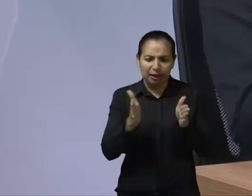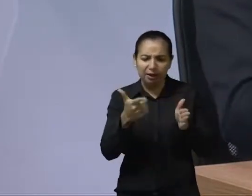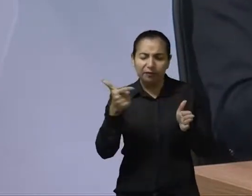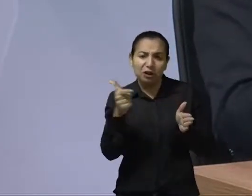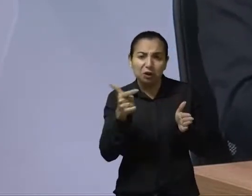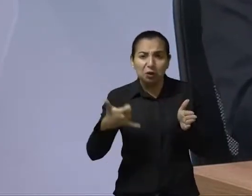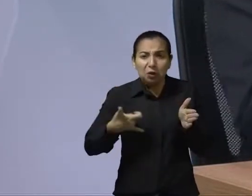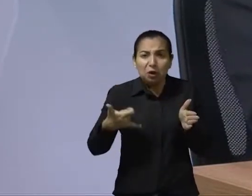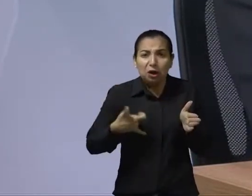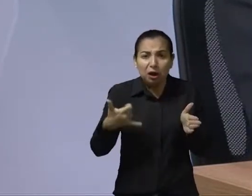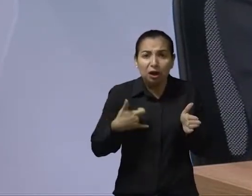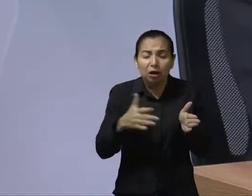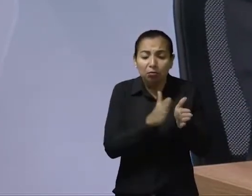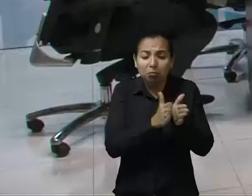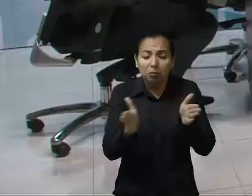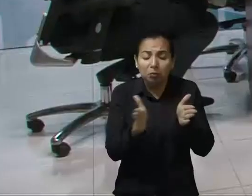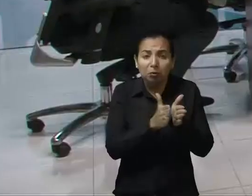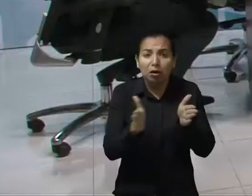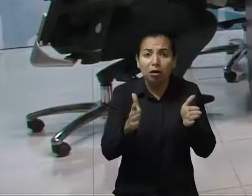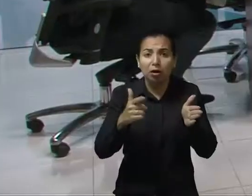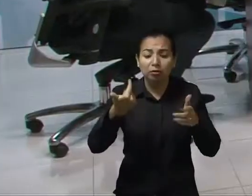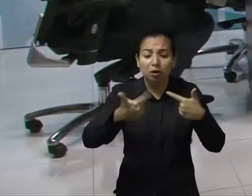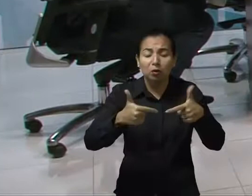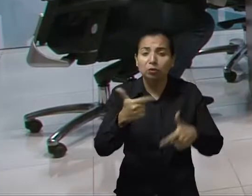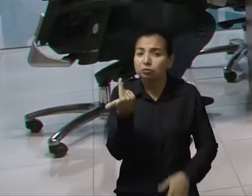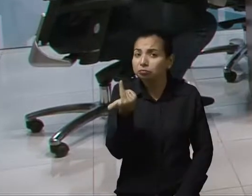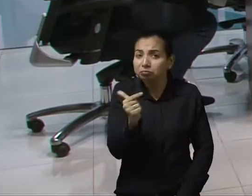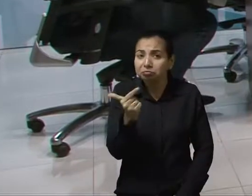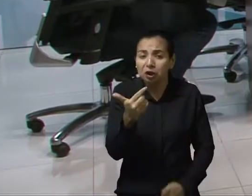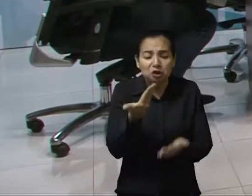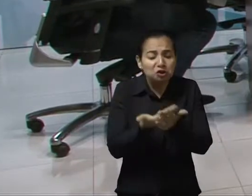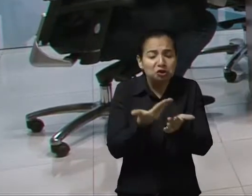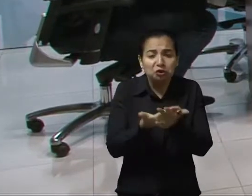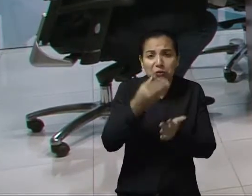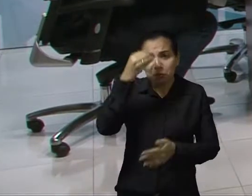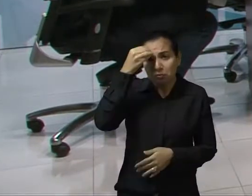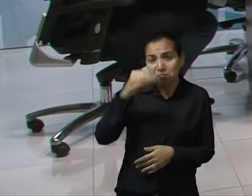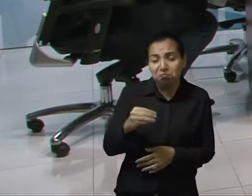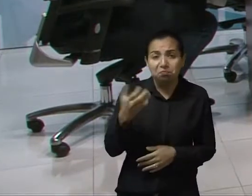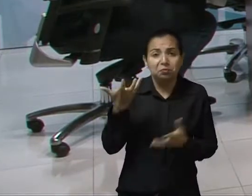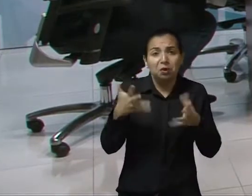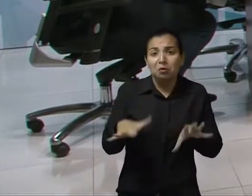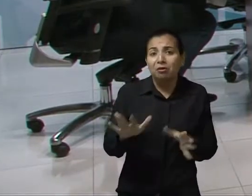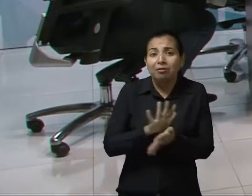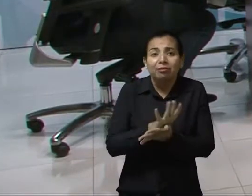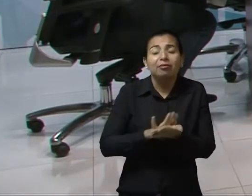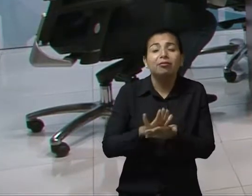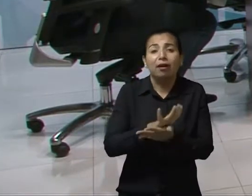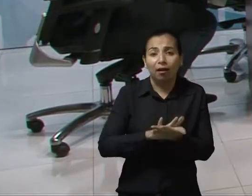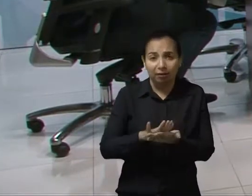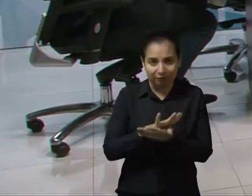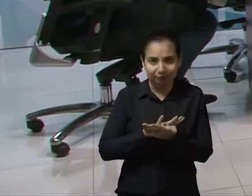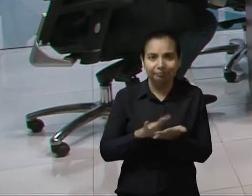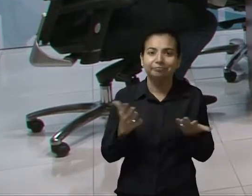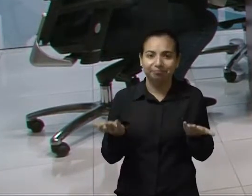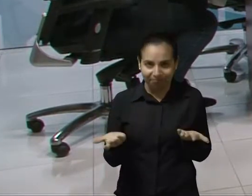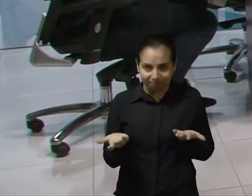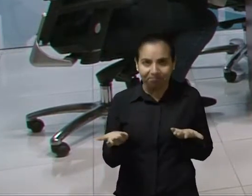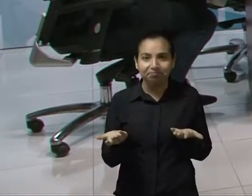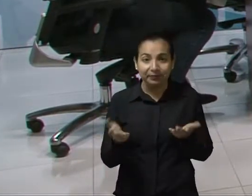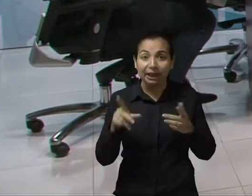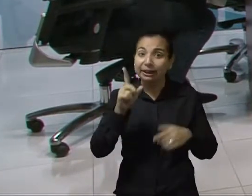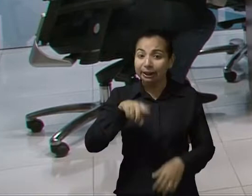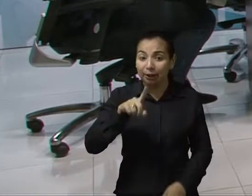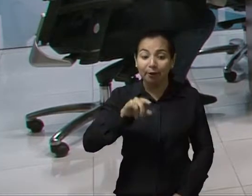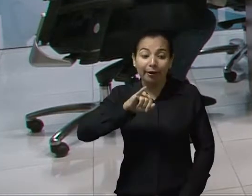que nós chamamos de nem. Eles nem trabalham, eles nem estudam e nem nada. Então, é um ambiente muito propício